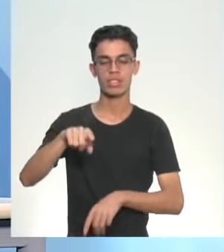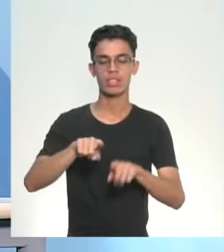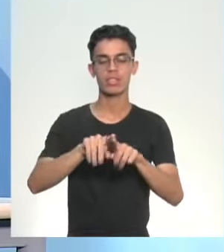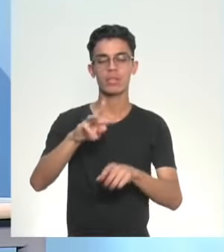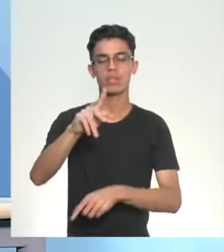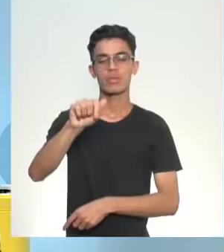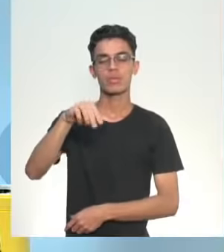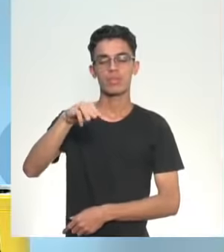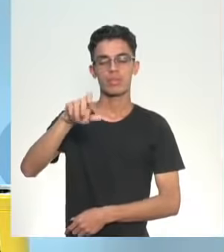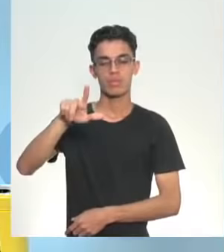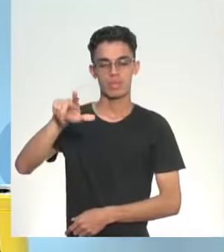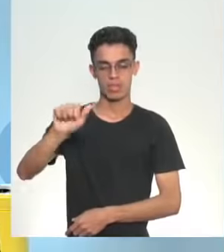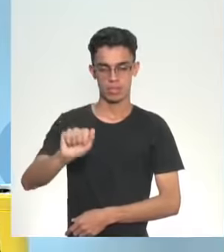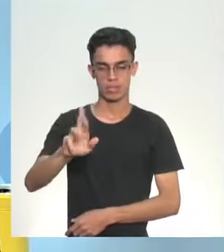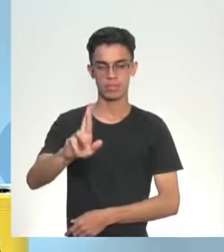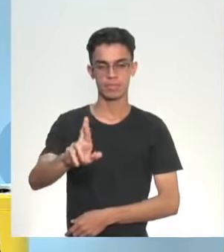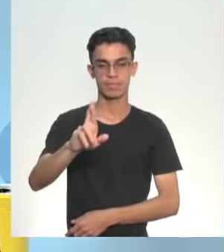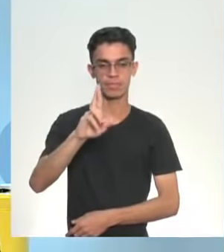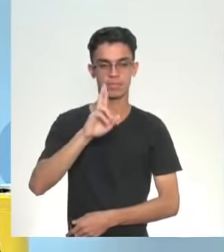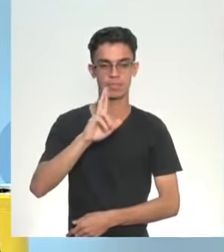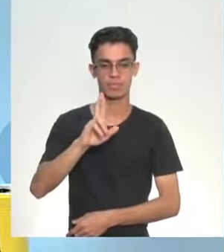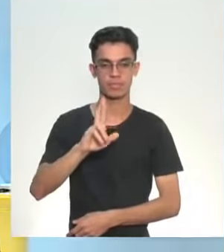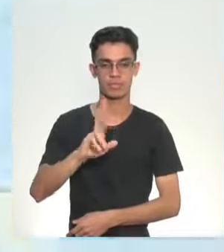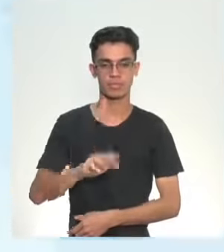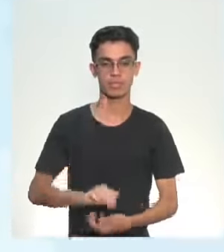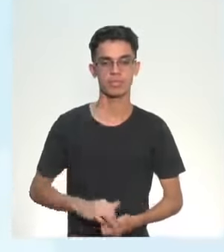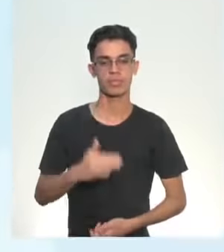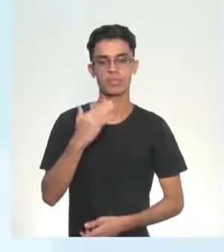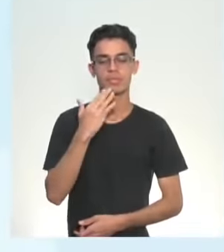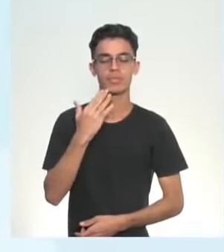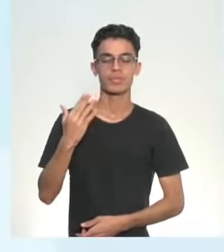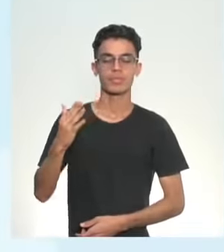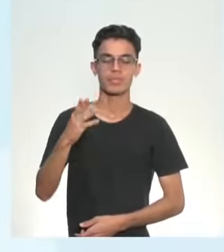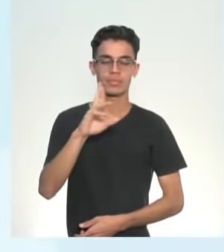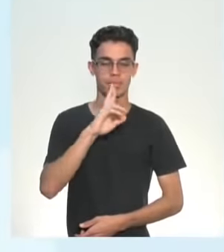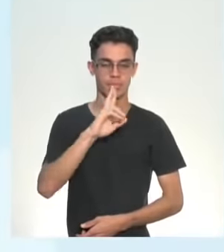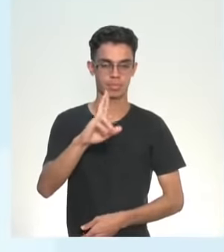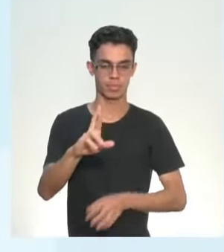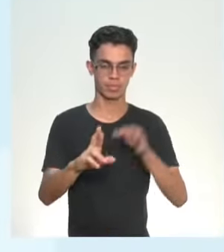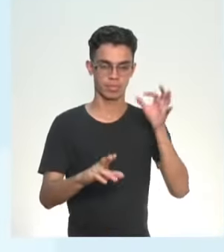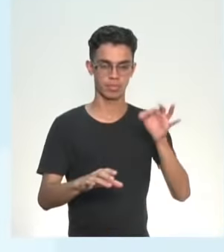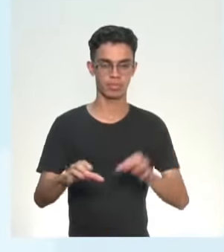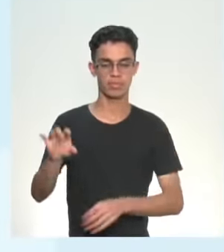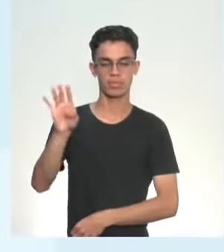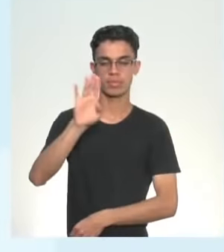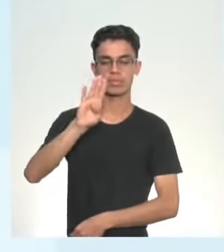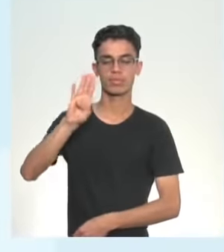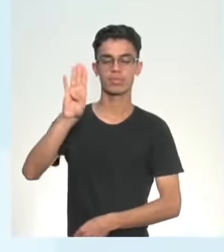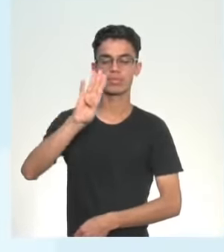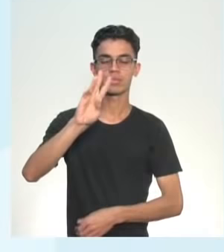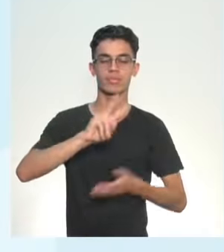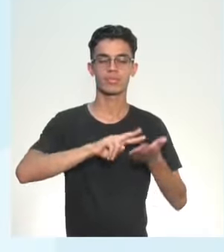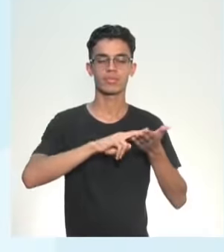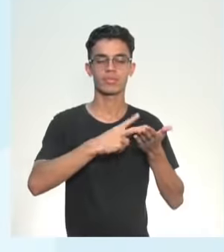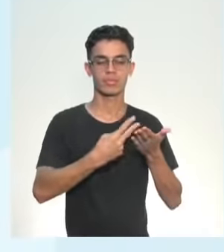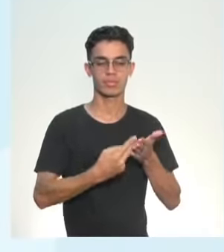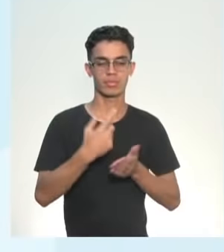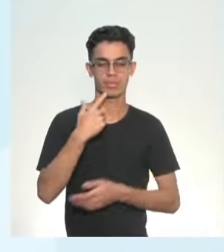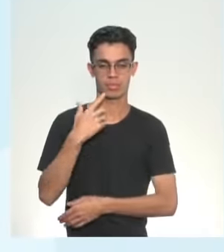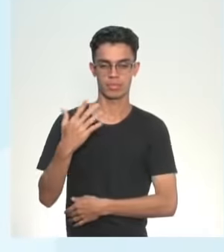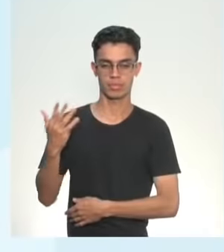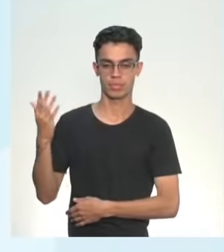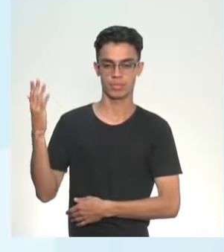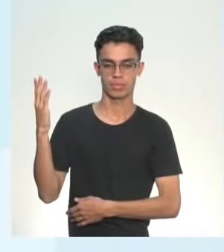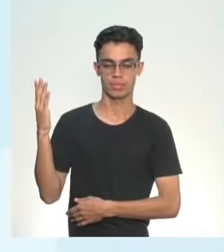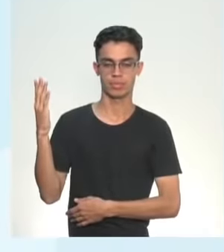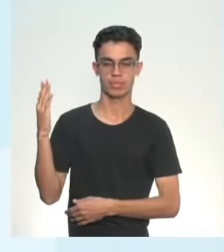birner be ok leque vamos dar uma olhada agora lá a resposta tá aparecendo para vocês agora assim a gente traduz a cor dentro da